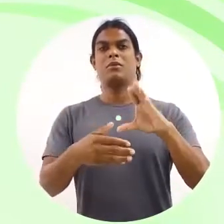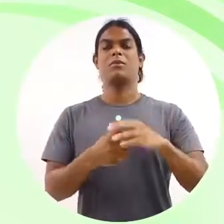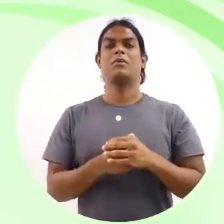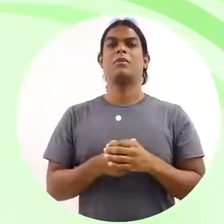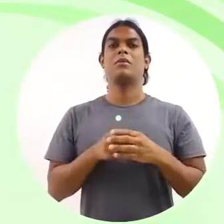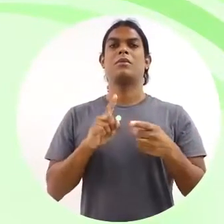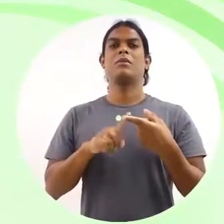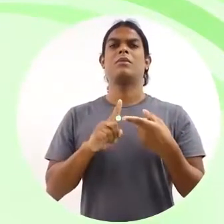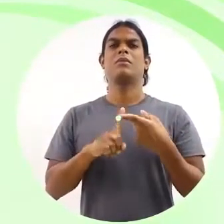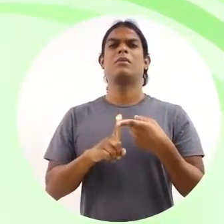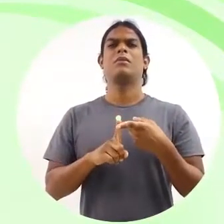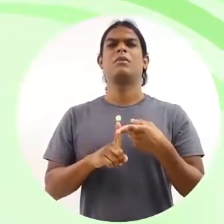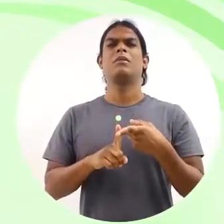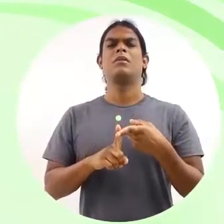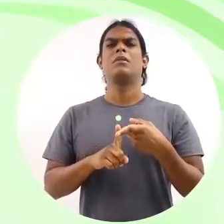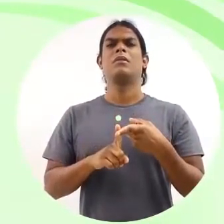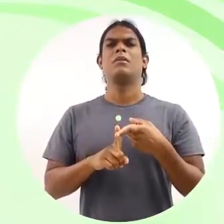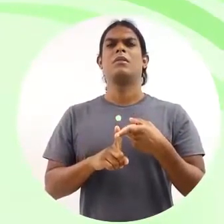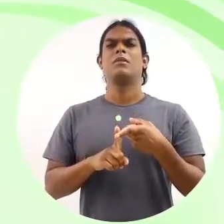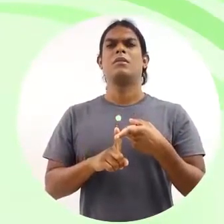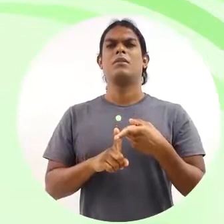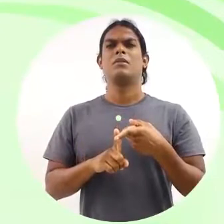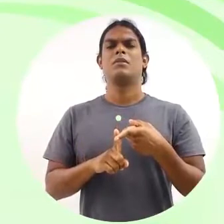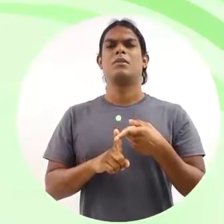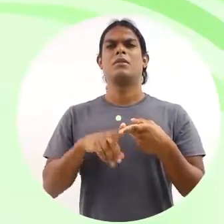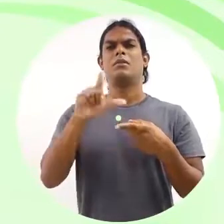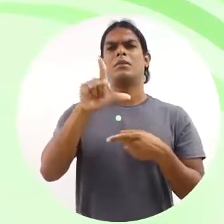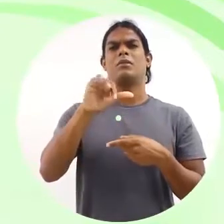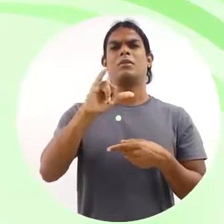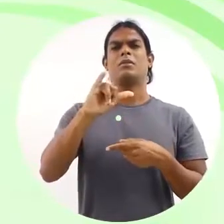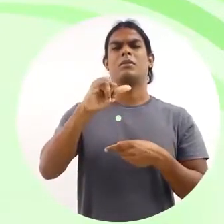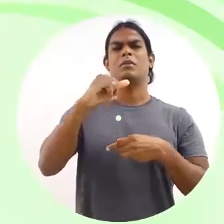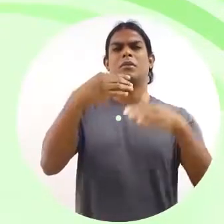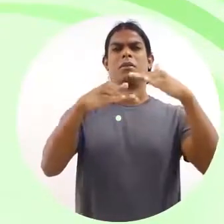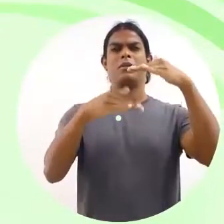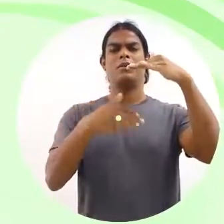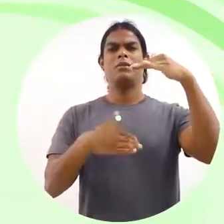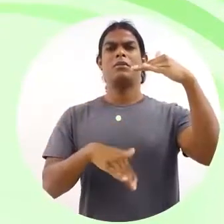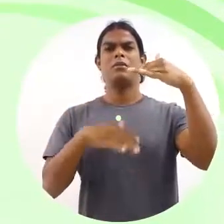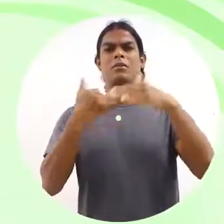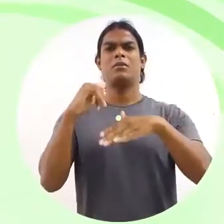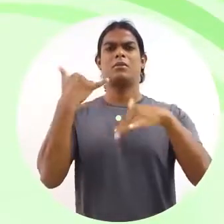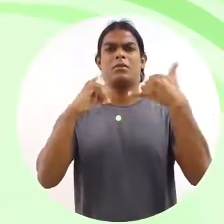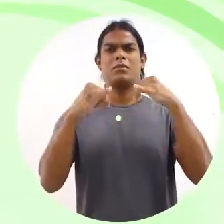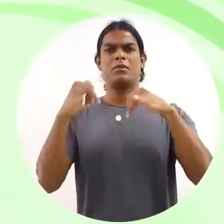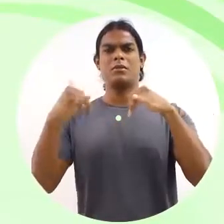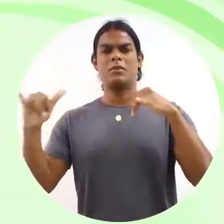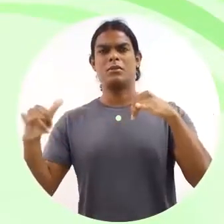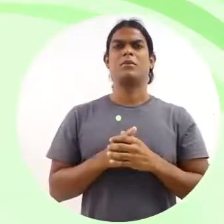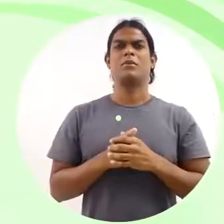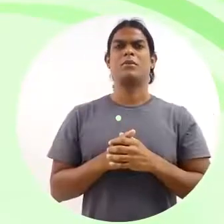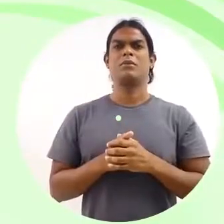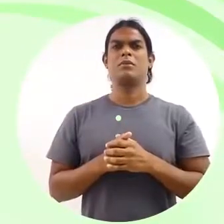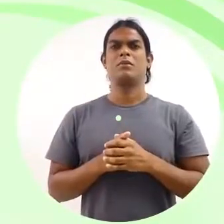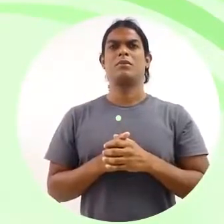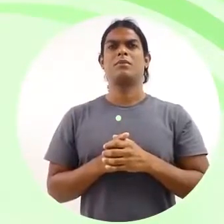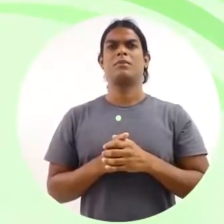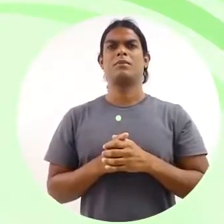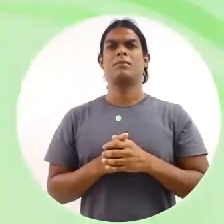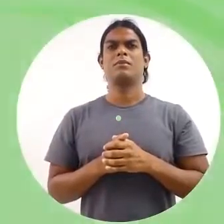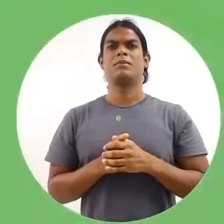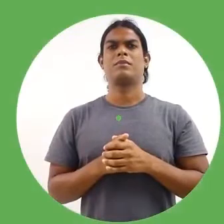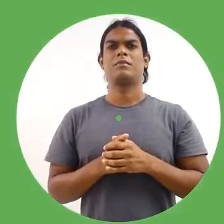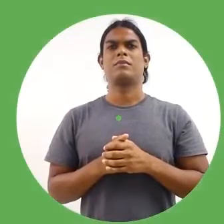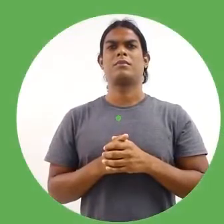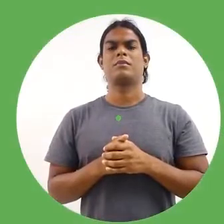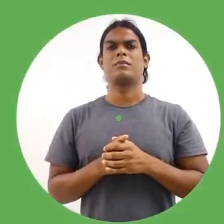lixo eletrônico, porque pode ser que esse link tenha sido enviado para lá e não para sua caixa de entrada. Vejamos